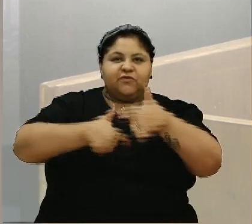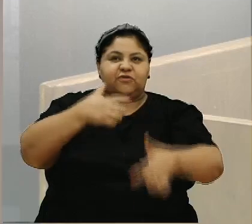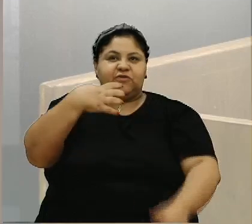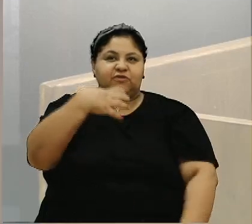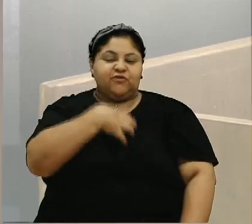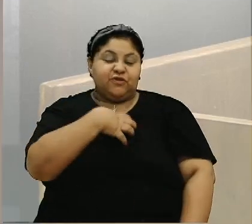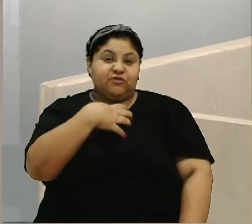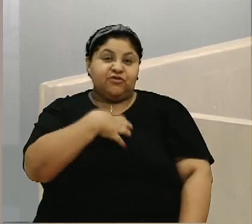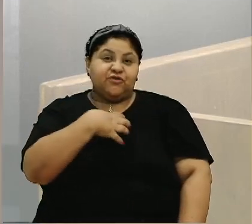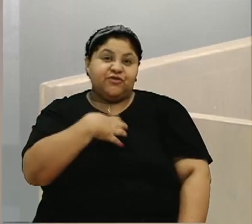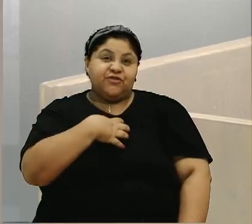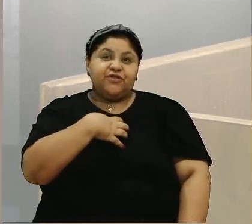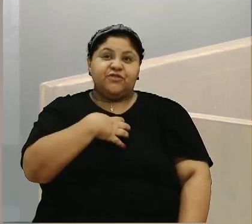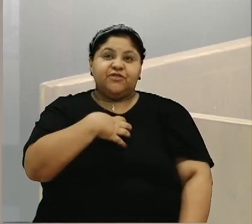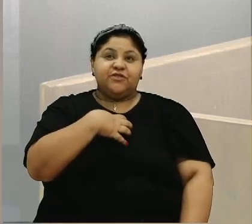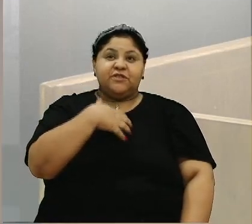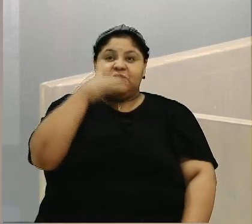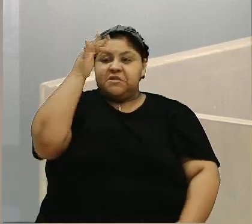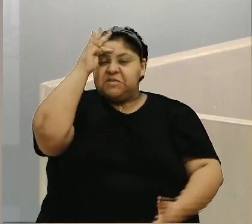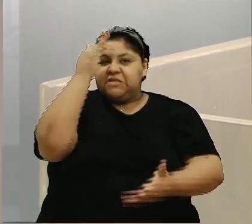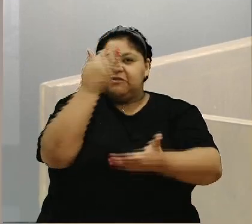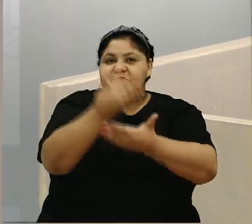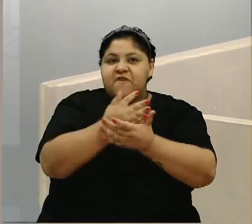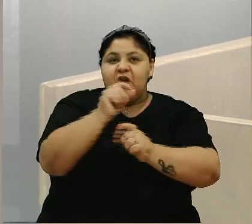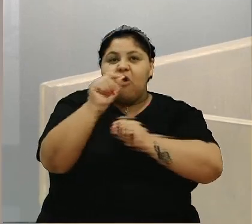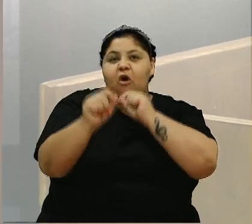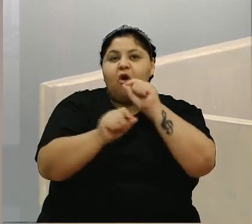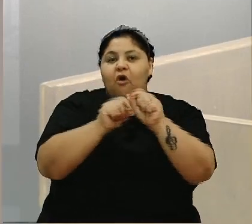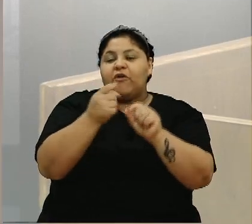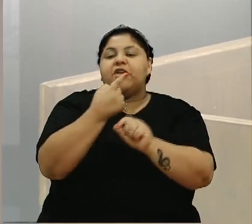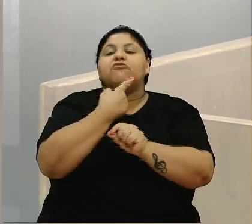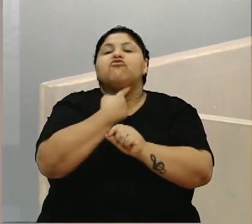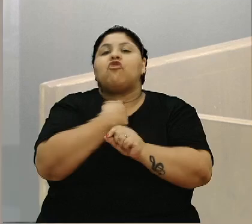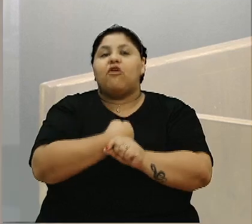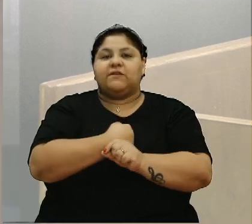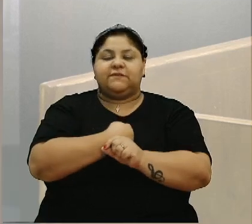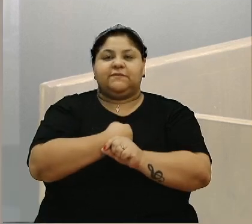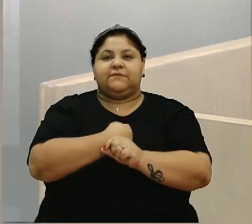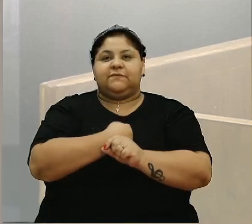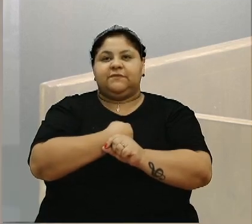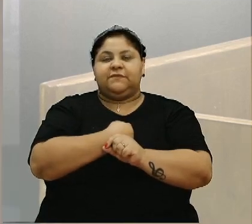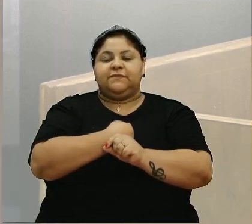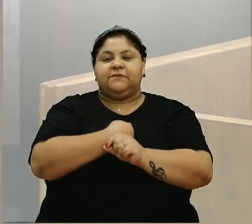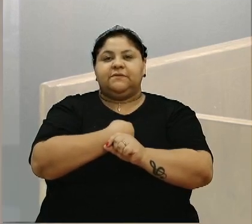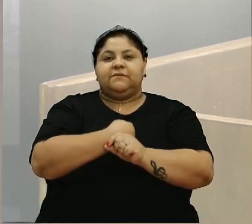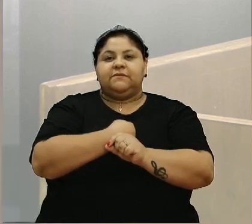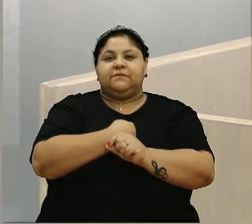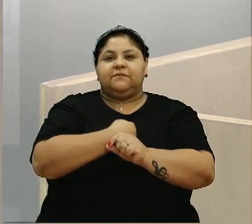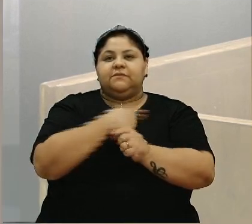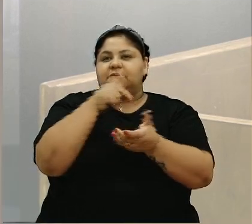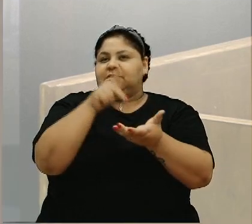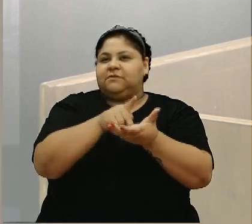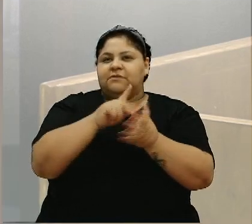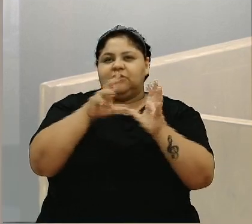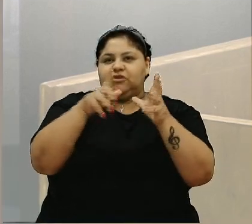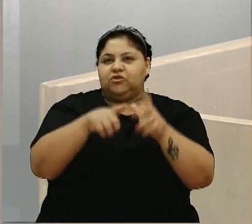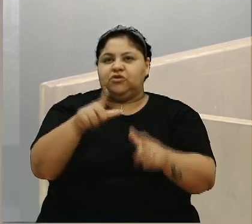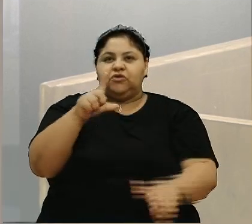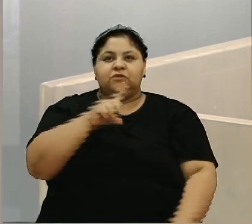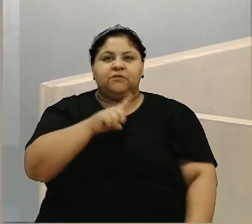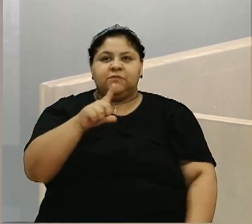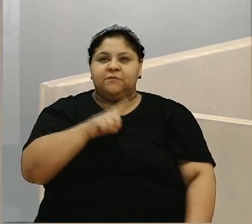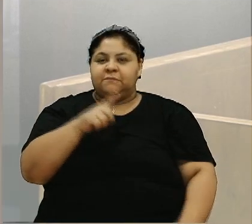sua maneira, nas suas crenças, com aquilo que realmente gostam, né? E certamente todos nós temos essa